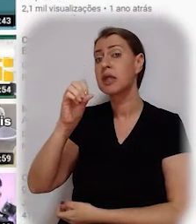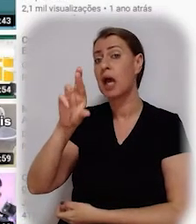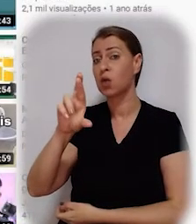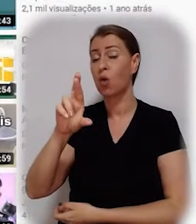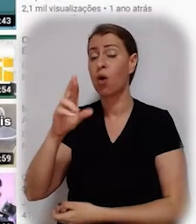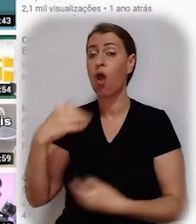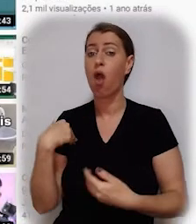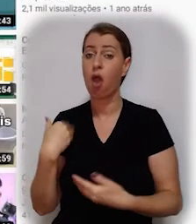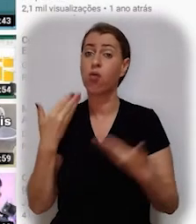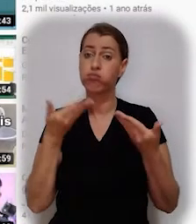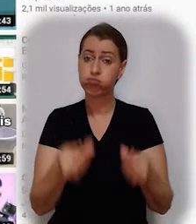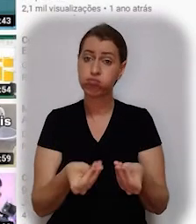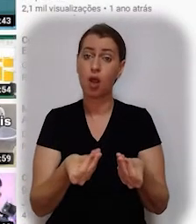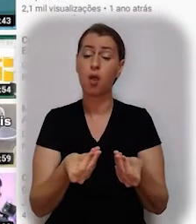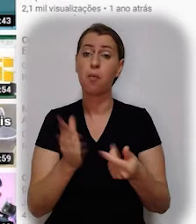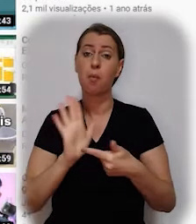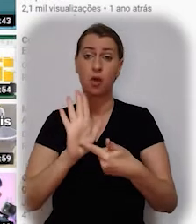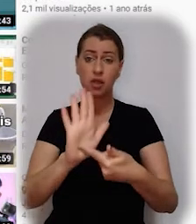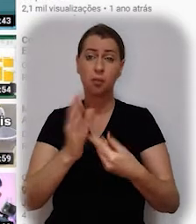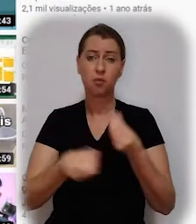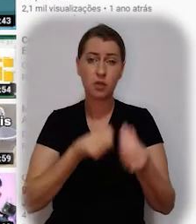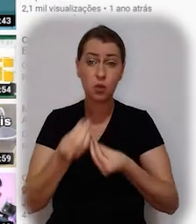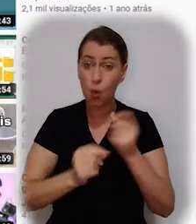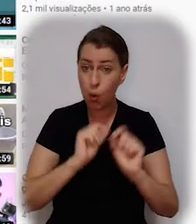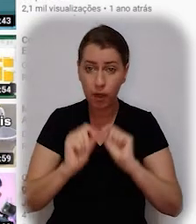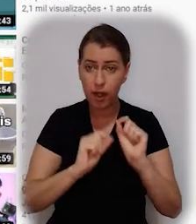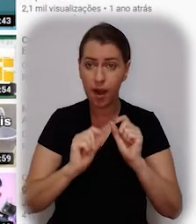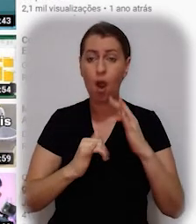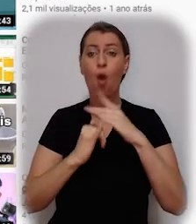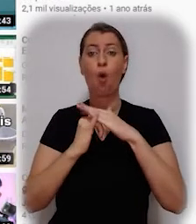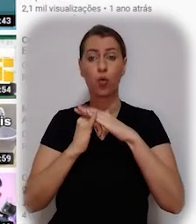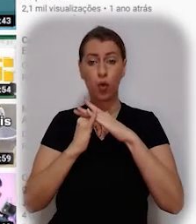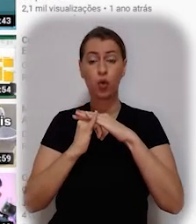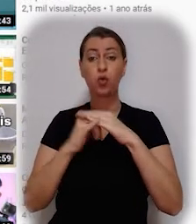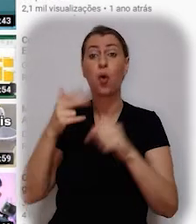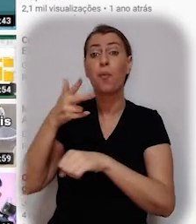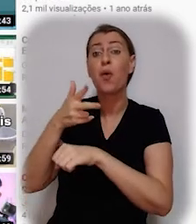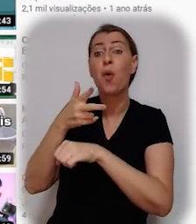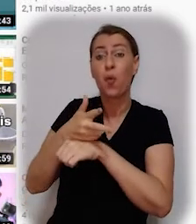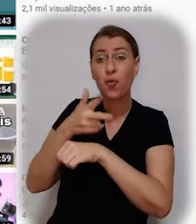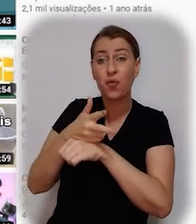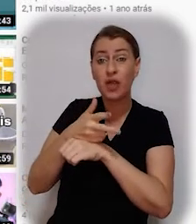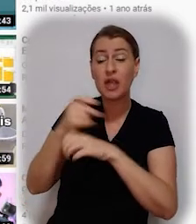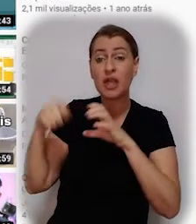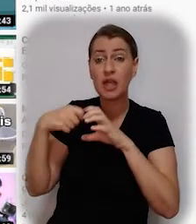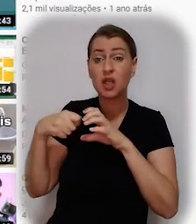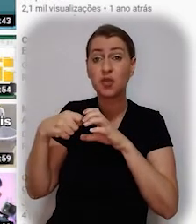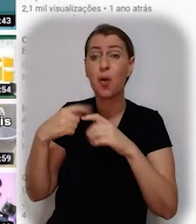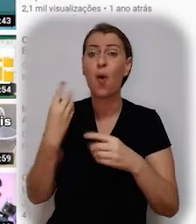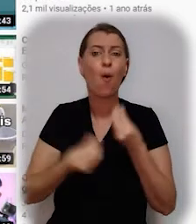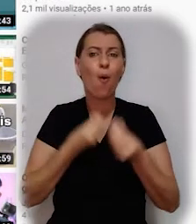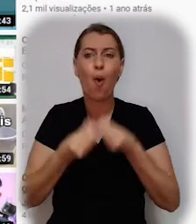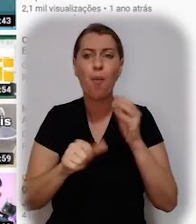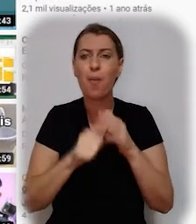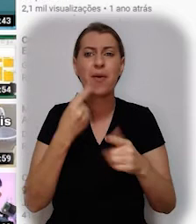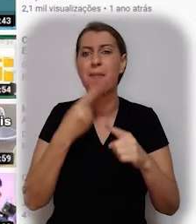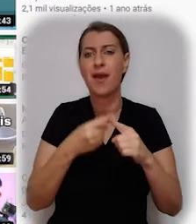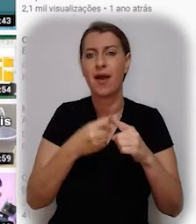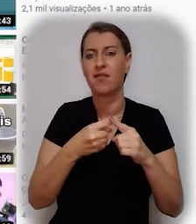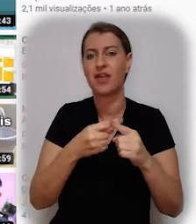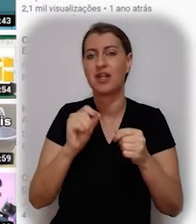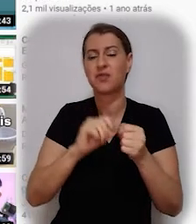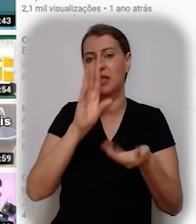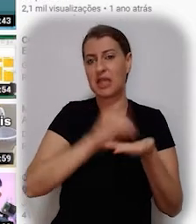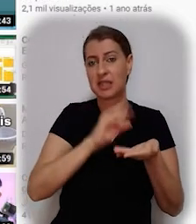vocês aqui uma partezinha de um vídeo do YouTube para a primeira vez, porque a gente precisa fazer a